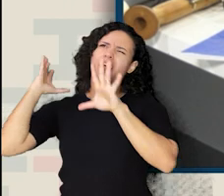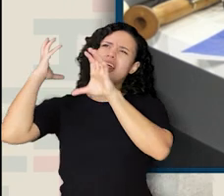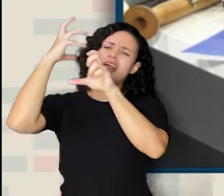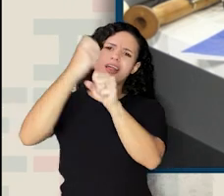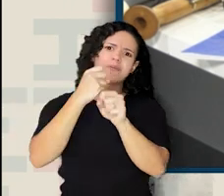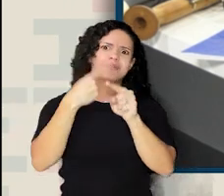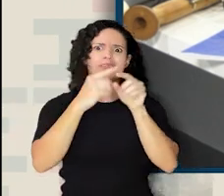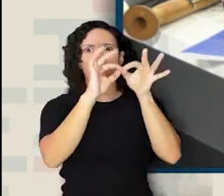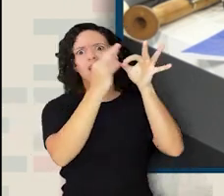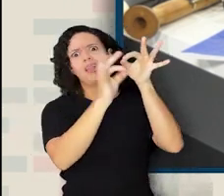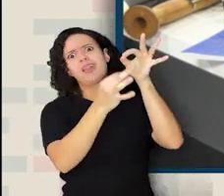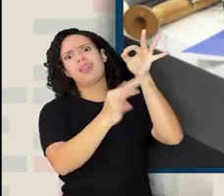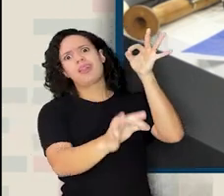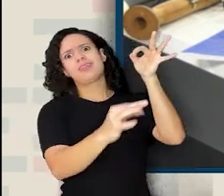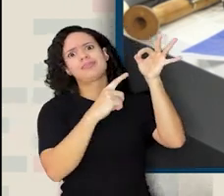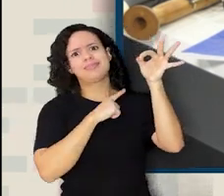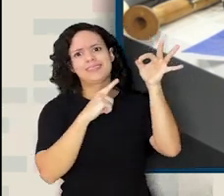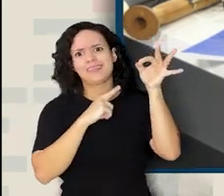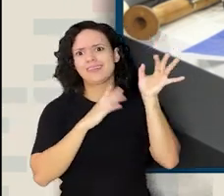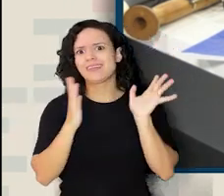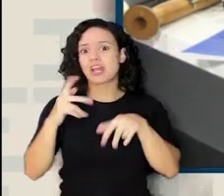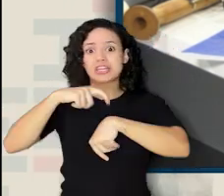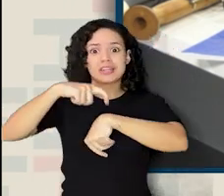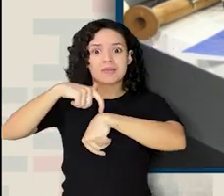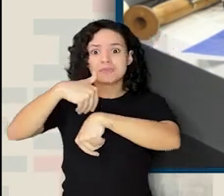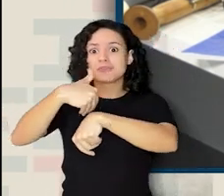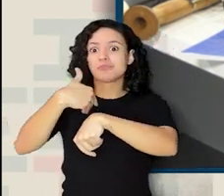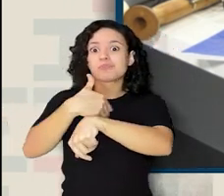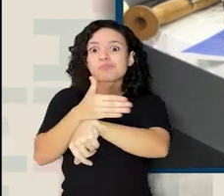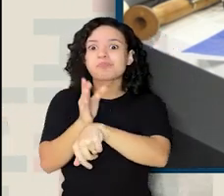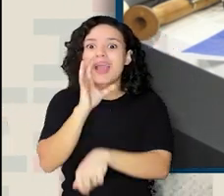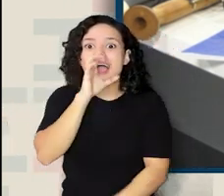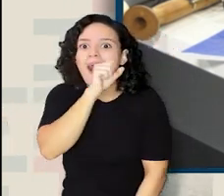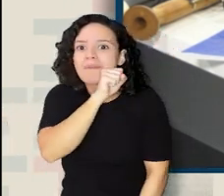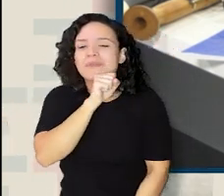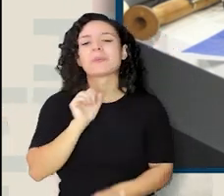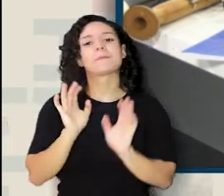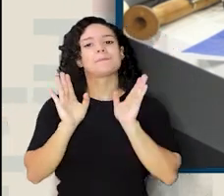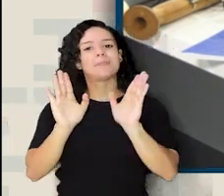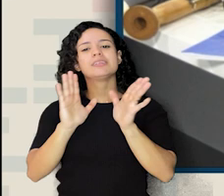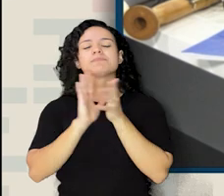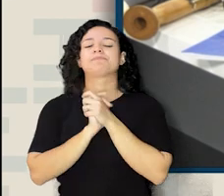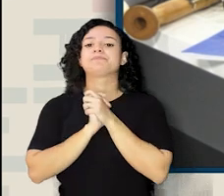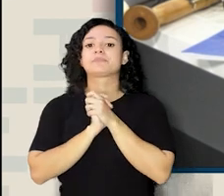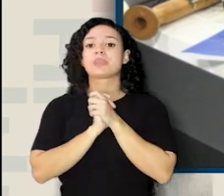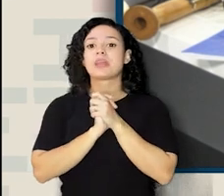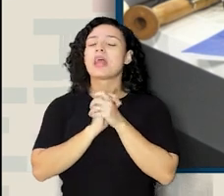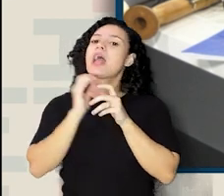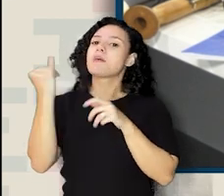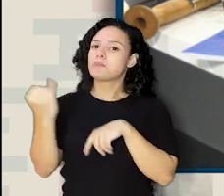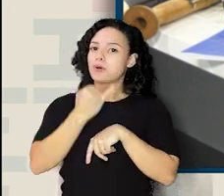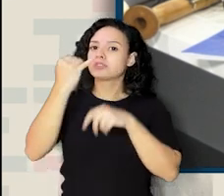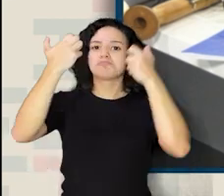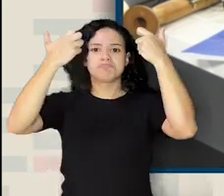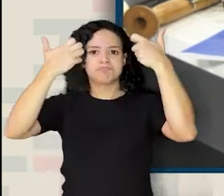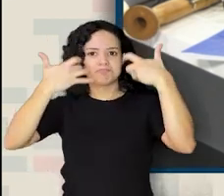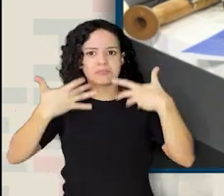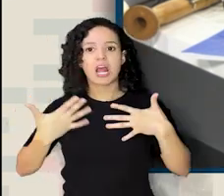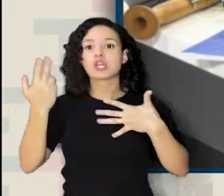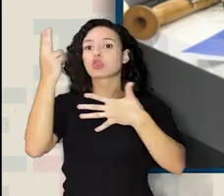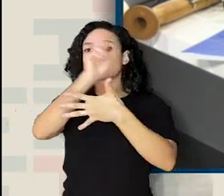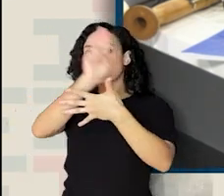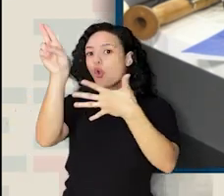no mérito histórico, porque tem muita conversa nessa história, tá? E o tempo da nossa aula é curto. Mas eu acho interessante